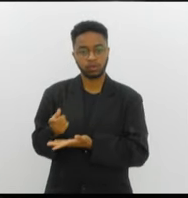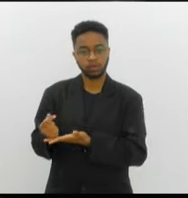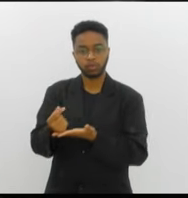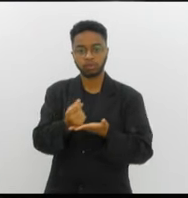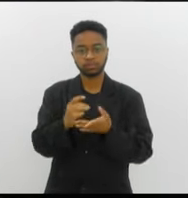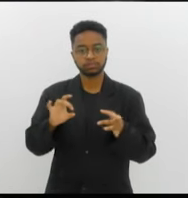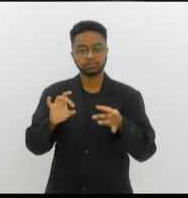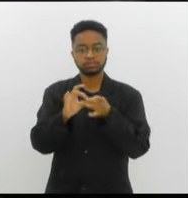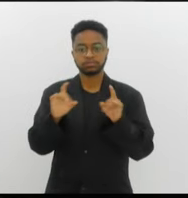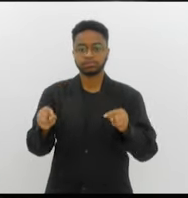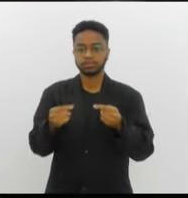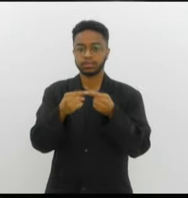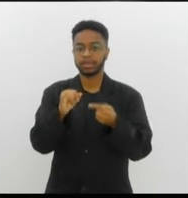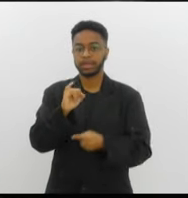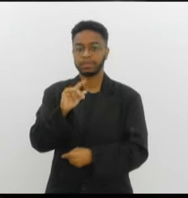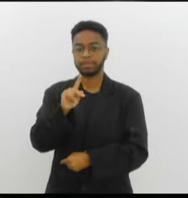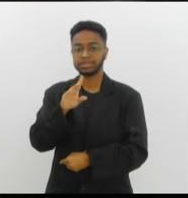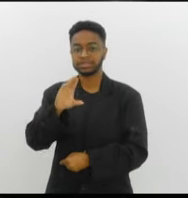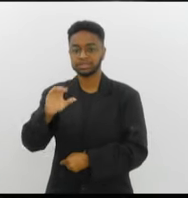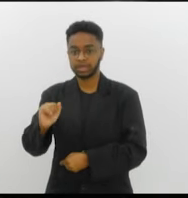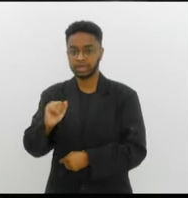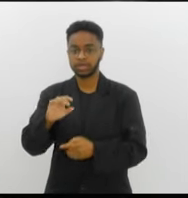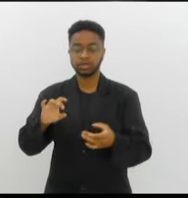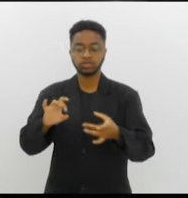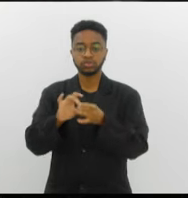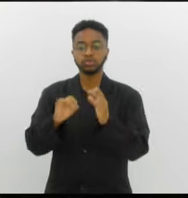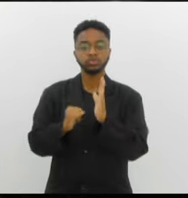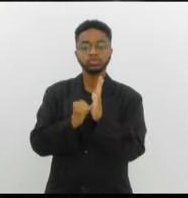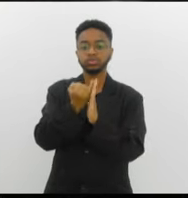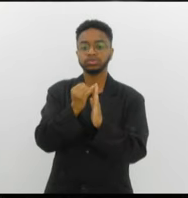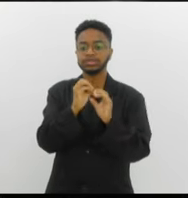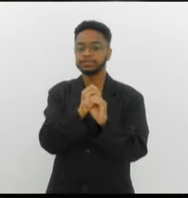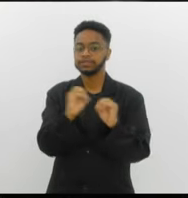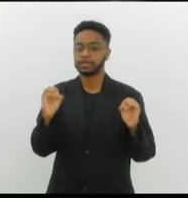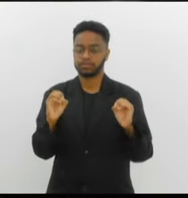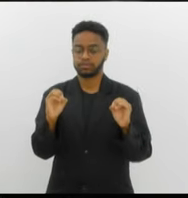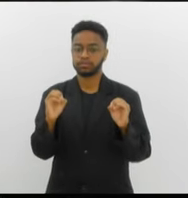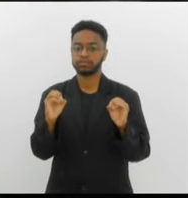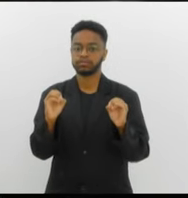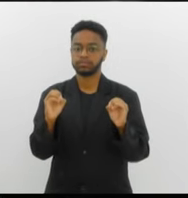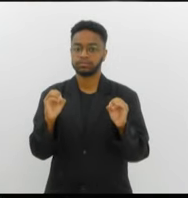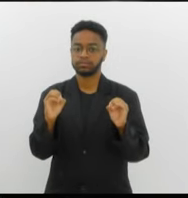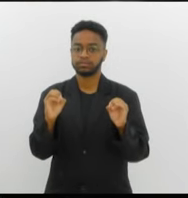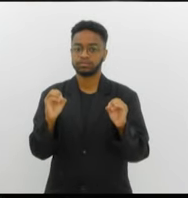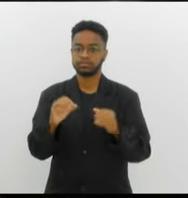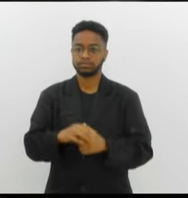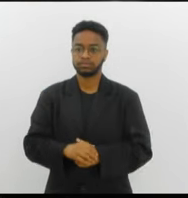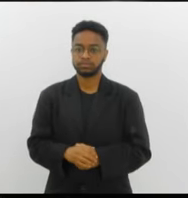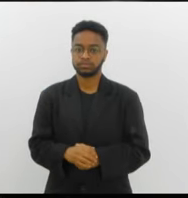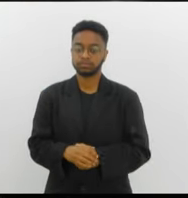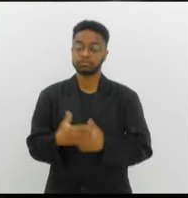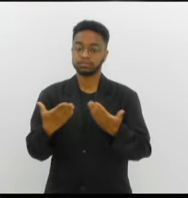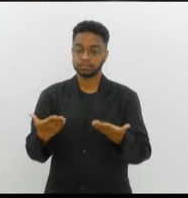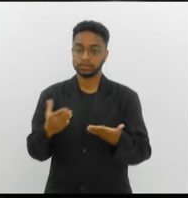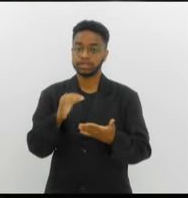pelo IPCA com juros zero. E essa